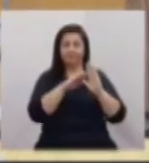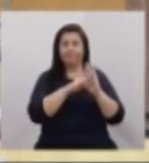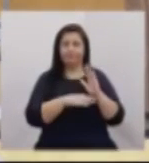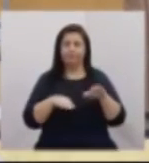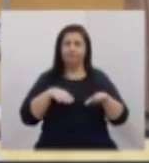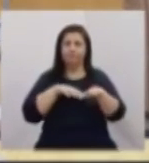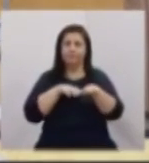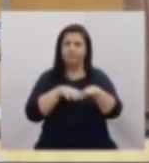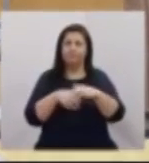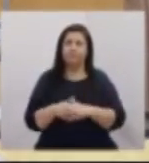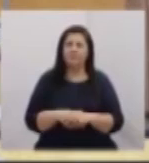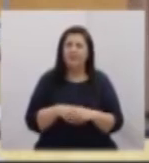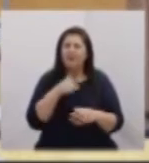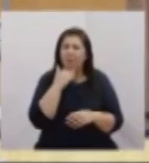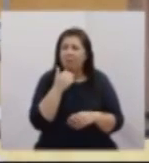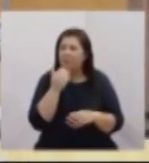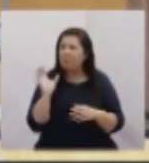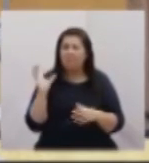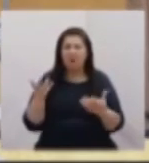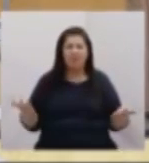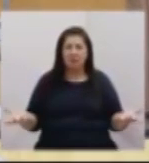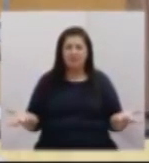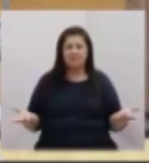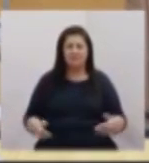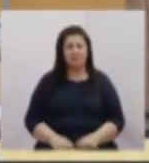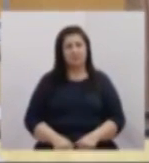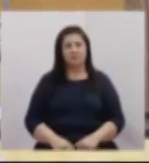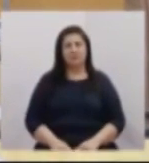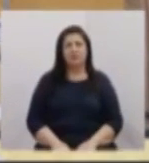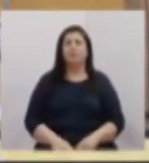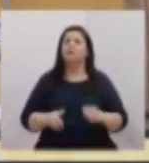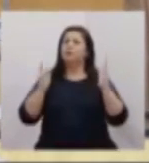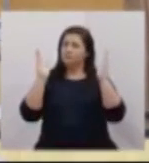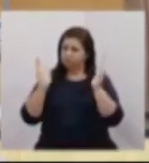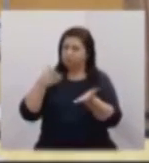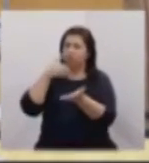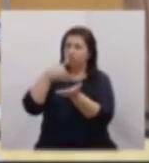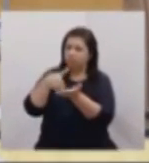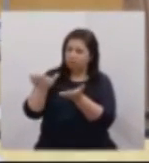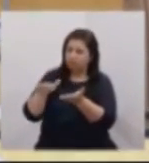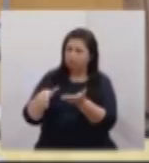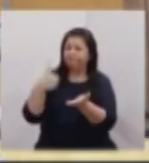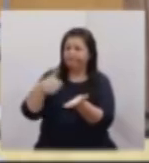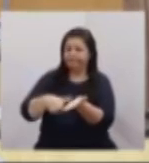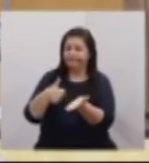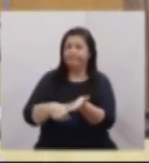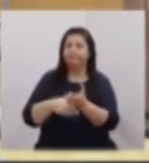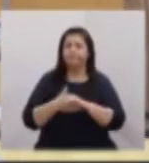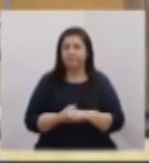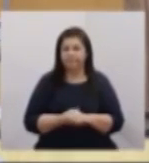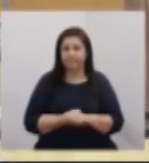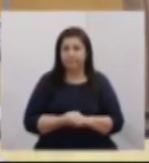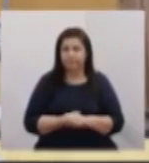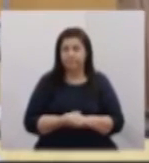considerando que nenhuma providência foi tomada até a data atual, embora já tenham sido enviados vários ofícios, dentre eles